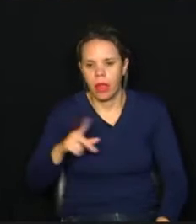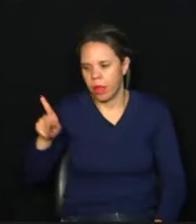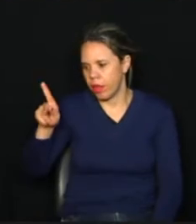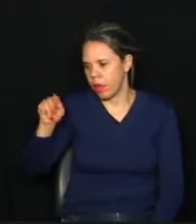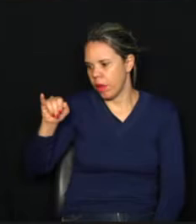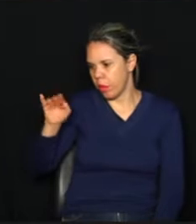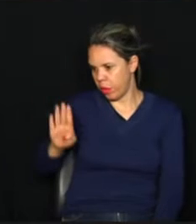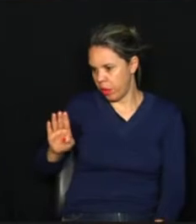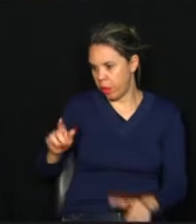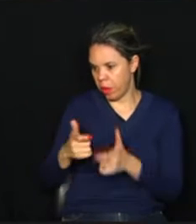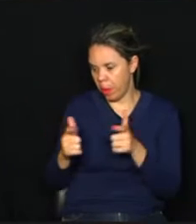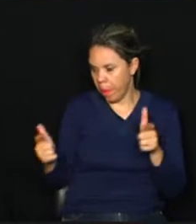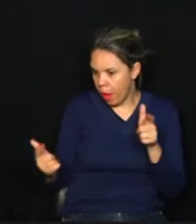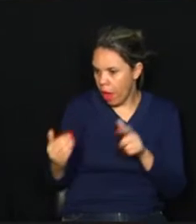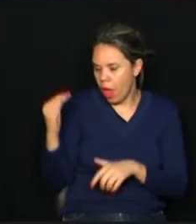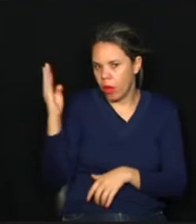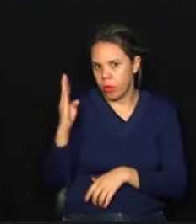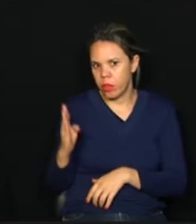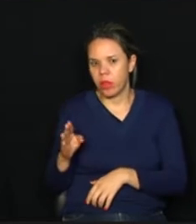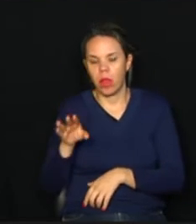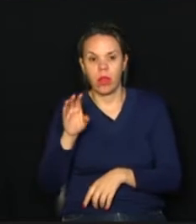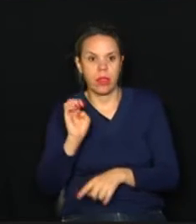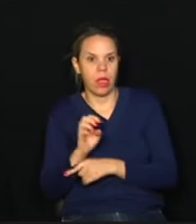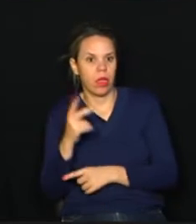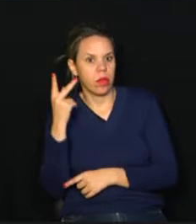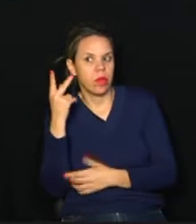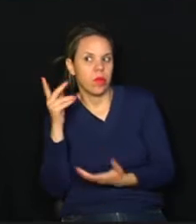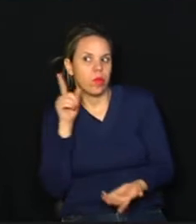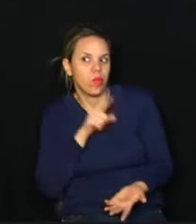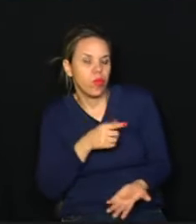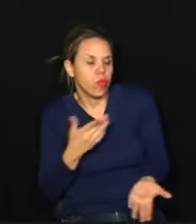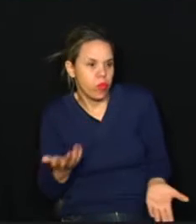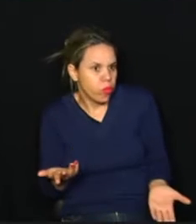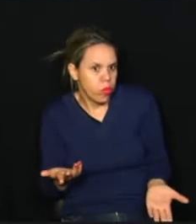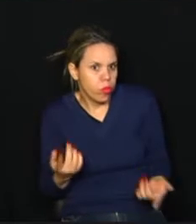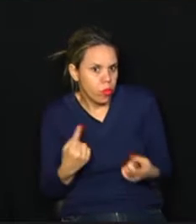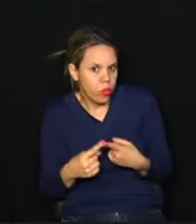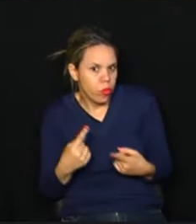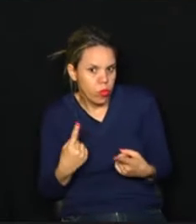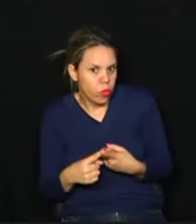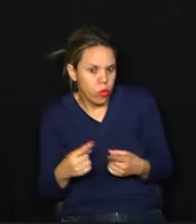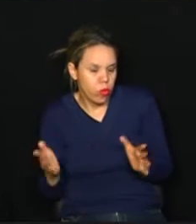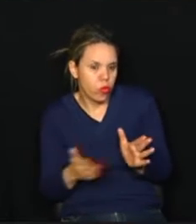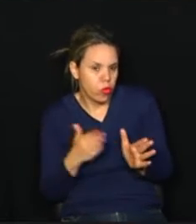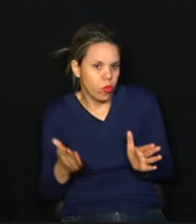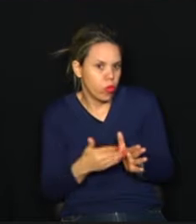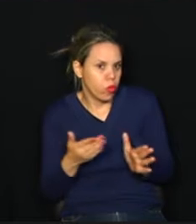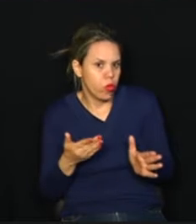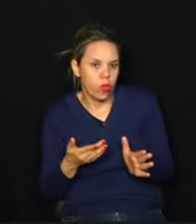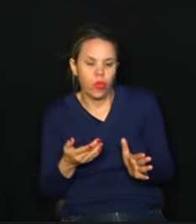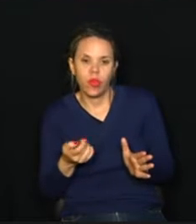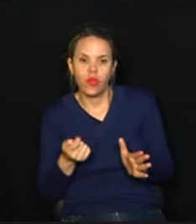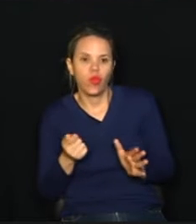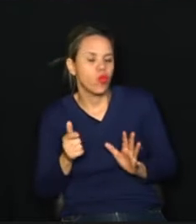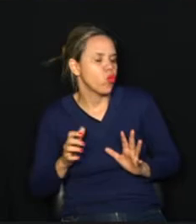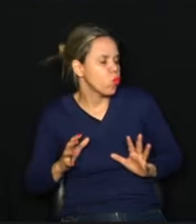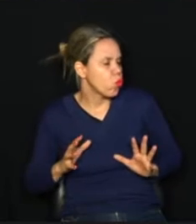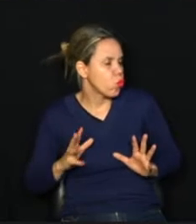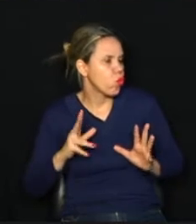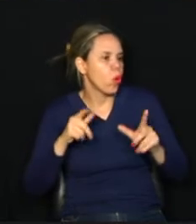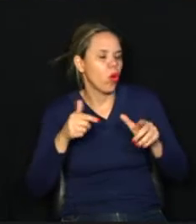o Brasil. É um estado americano. Por quê? Porque eles produzem praticamente todas as hortaliças,